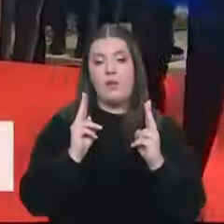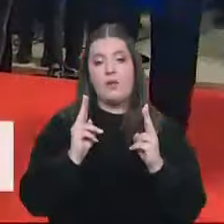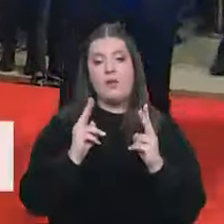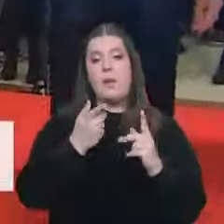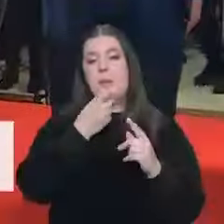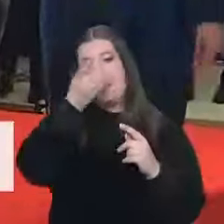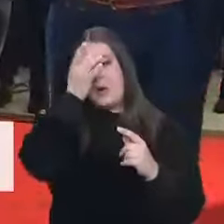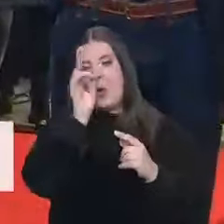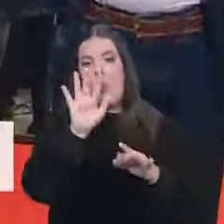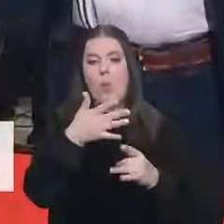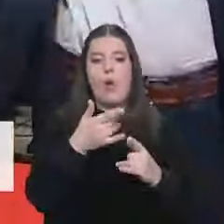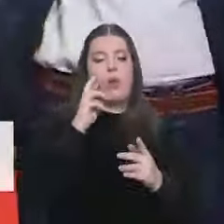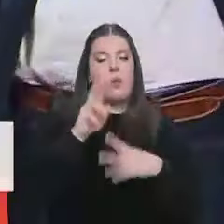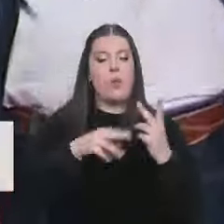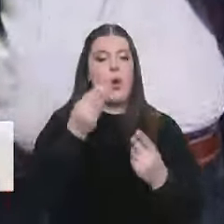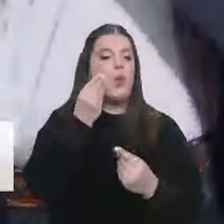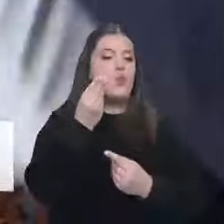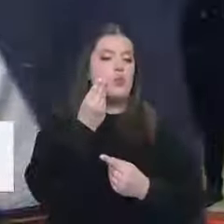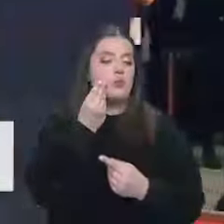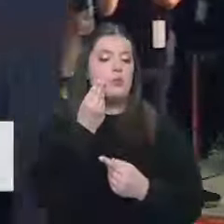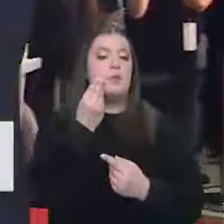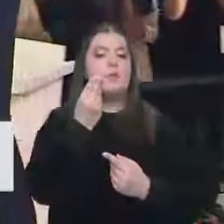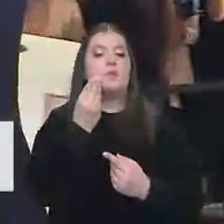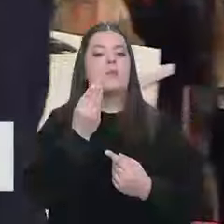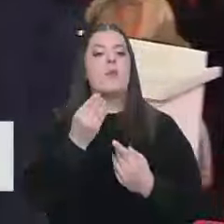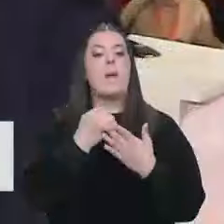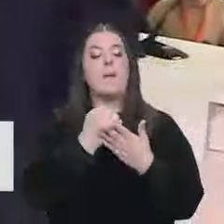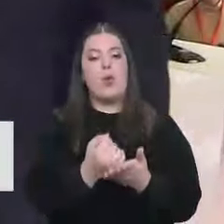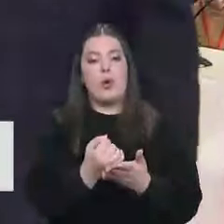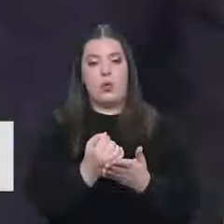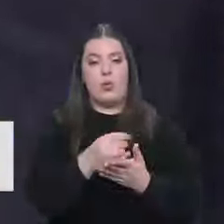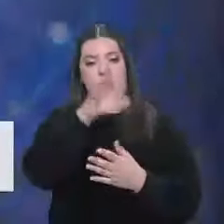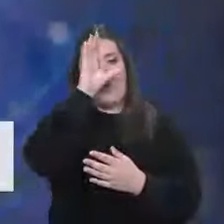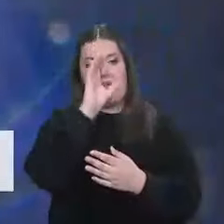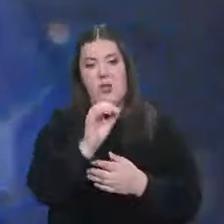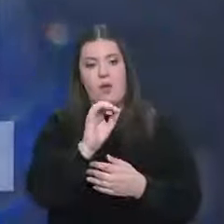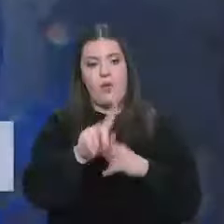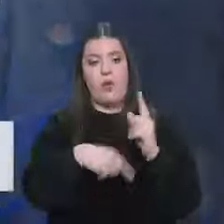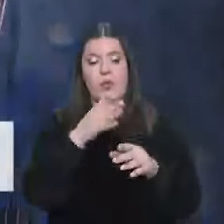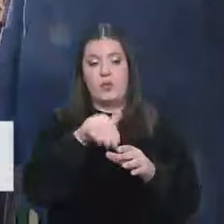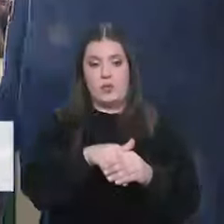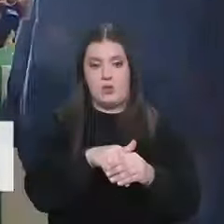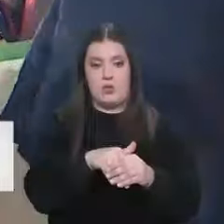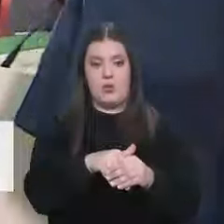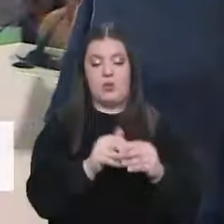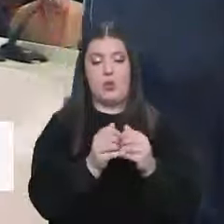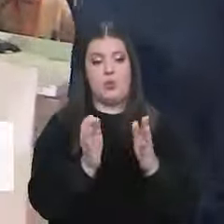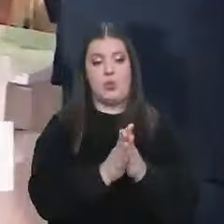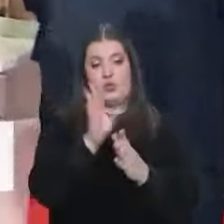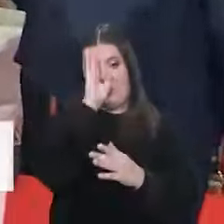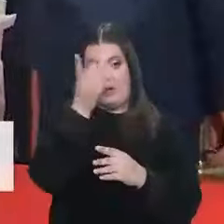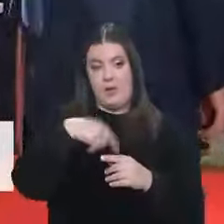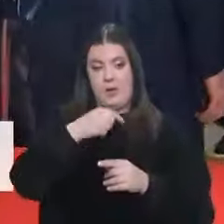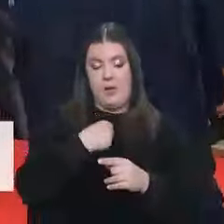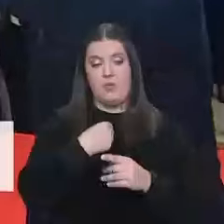de como é que se deve procurar Digamos um apoio governativo após estas eleições todos sabemos que